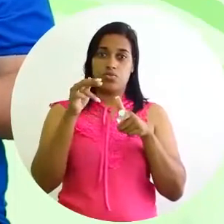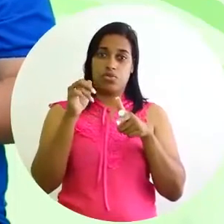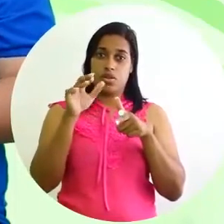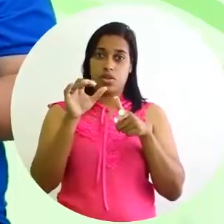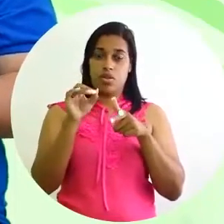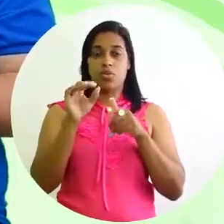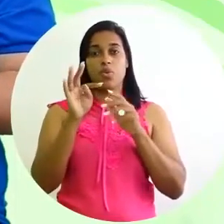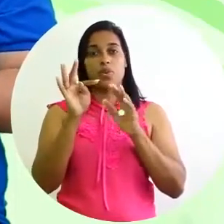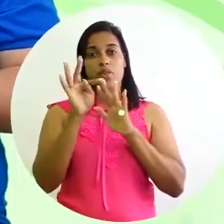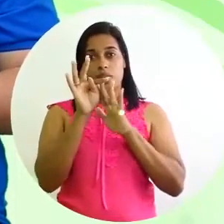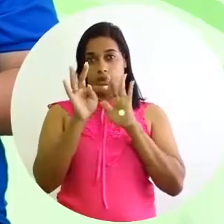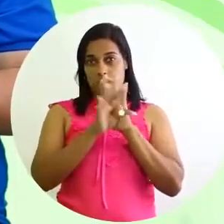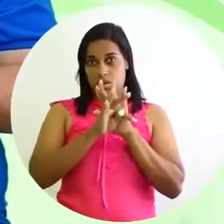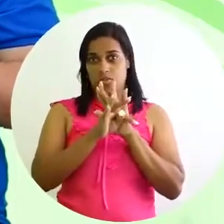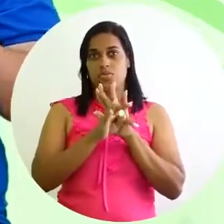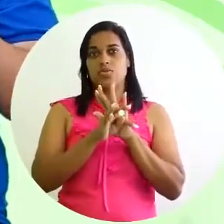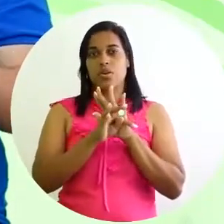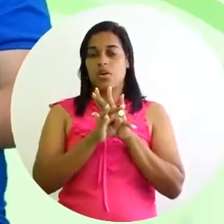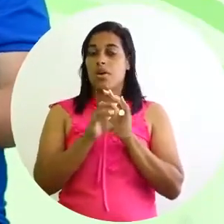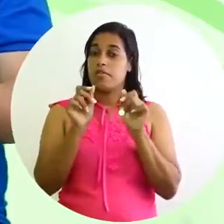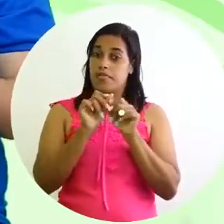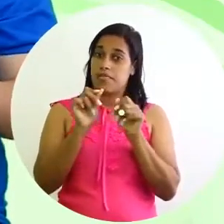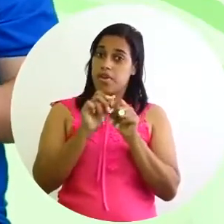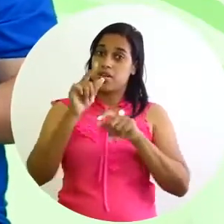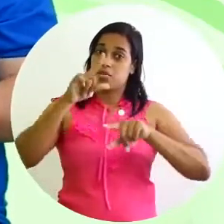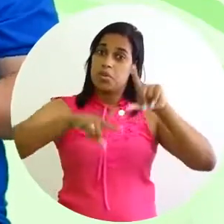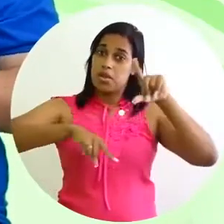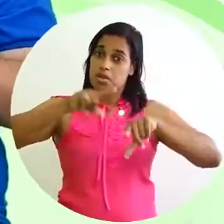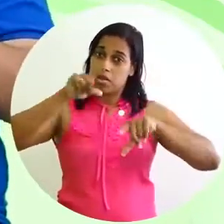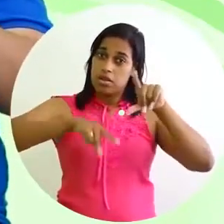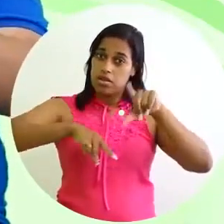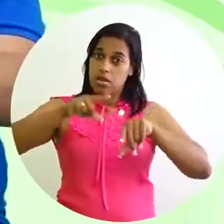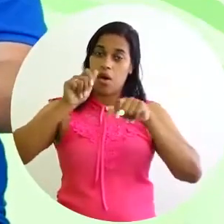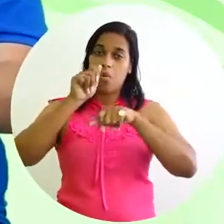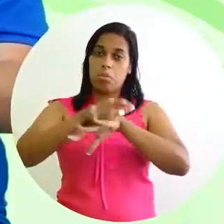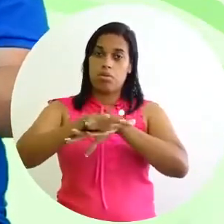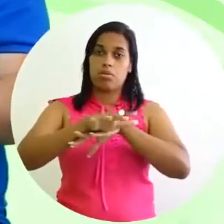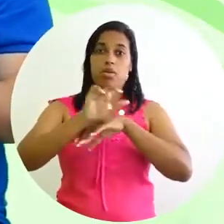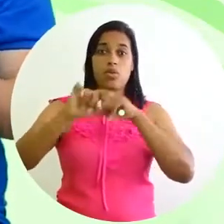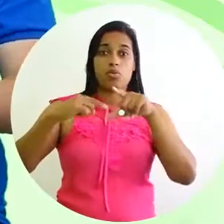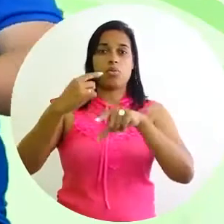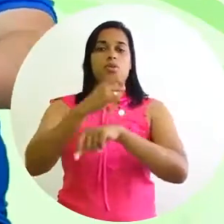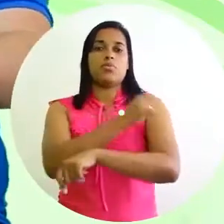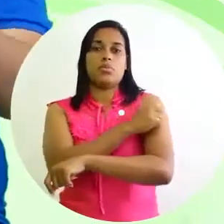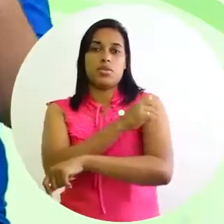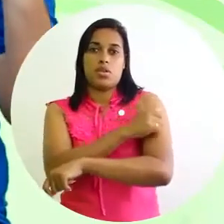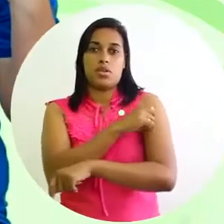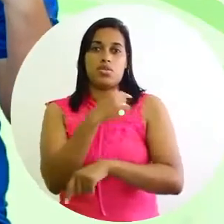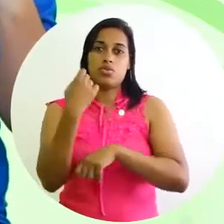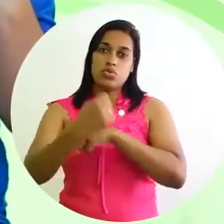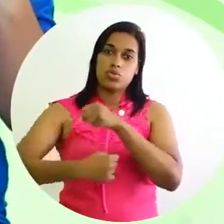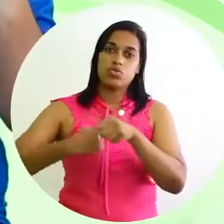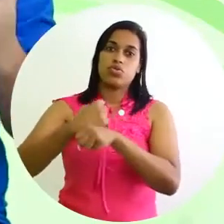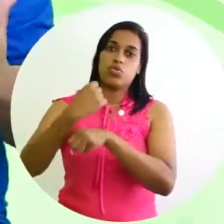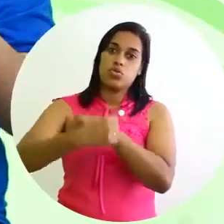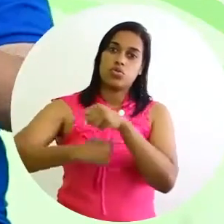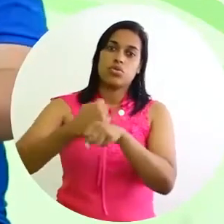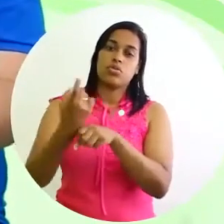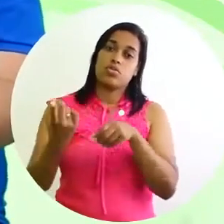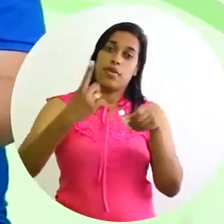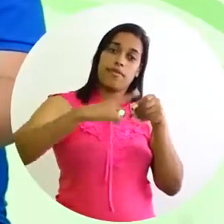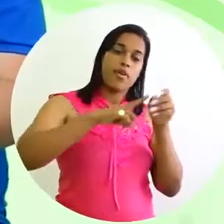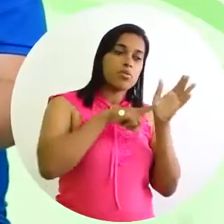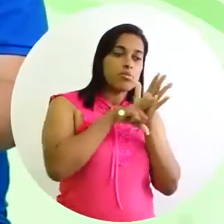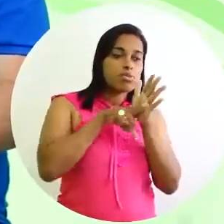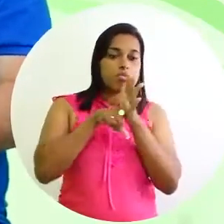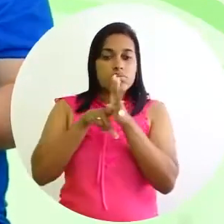gênero textual. Então, a gente produz um material sobre isso, manda para esse repositório e os próximos alunos dos outros anos podem voltar